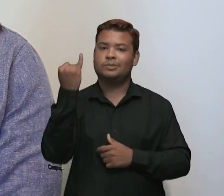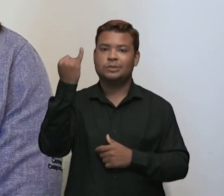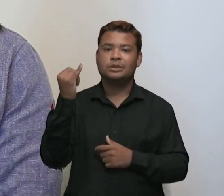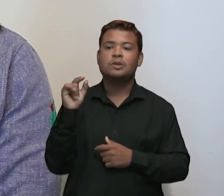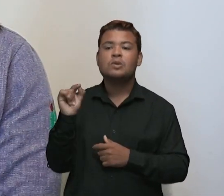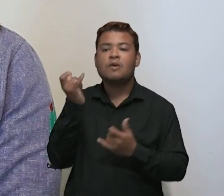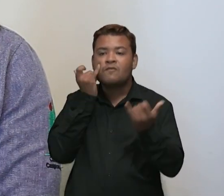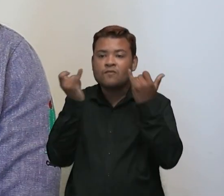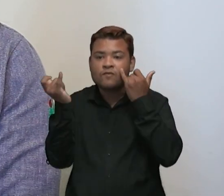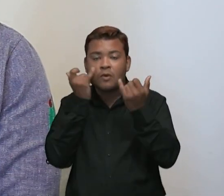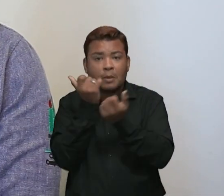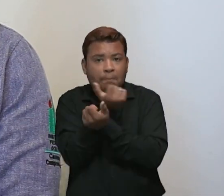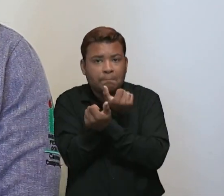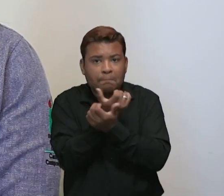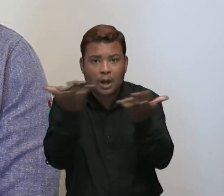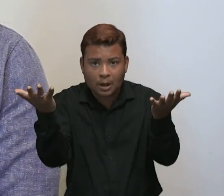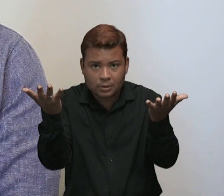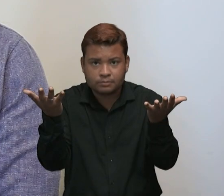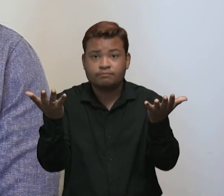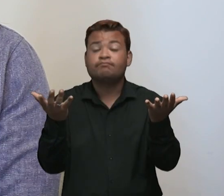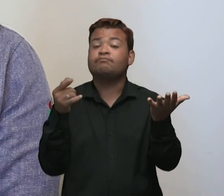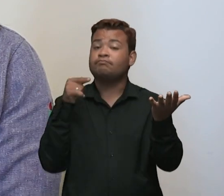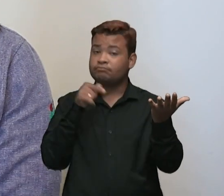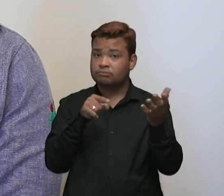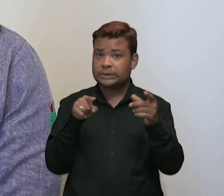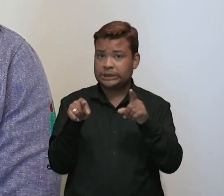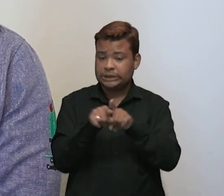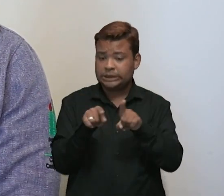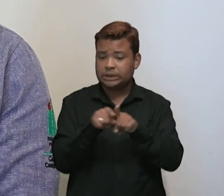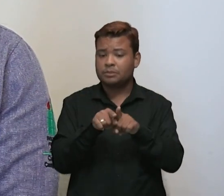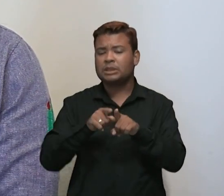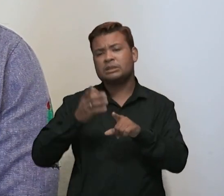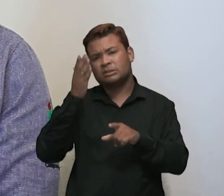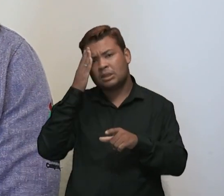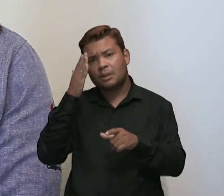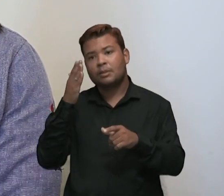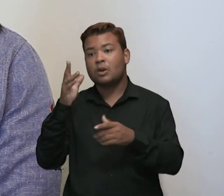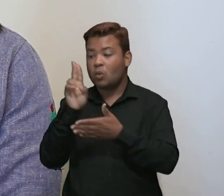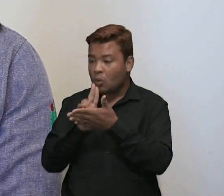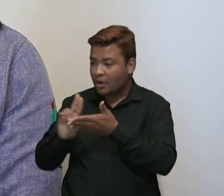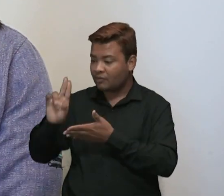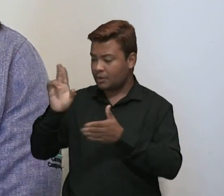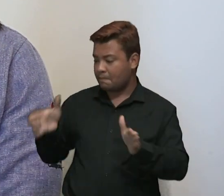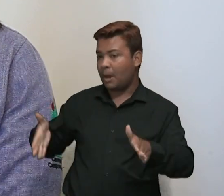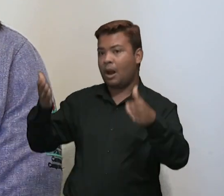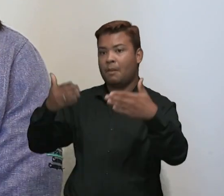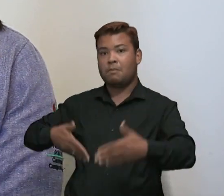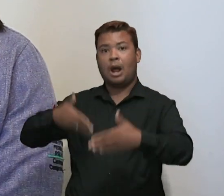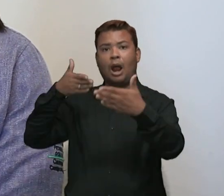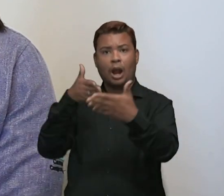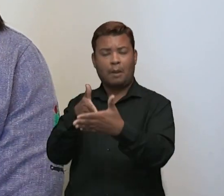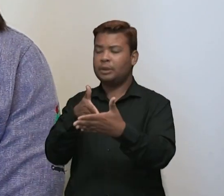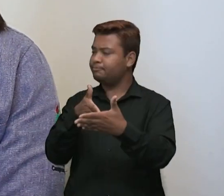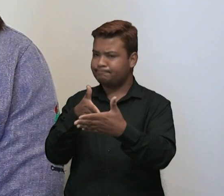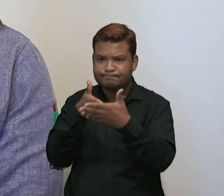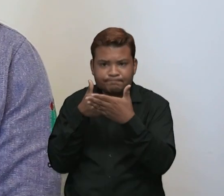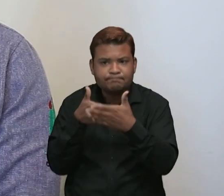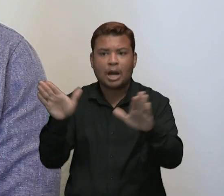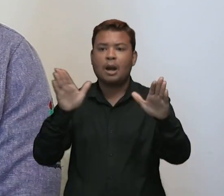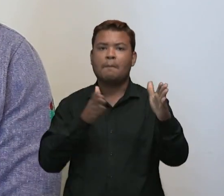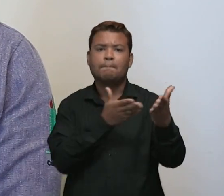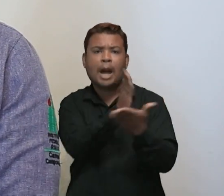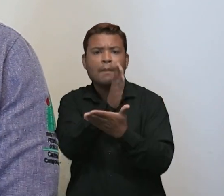de informações, né? E ele está indo além das barreiras, dos limites da universidade, alcançando lugares que a ciência